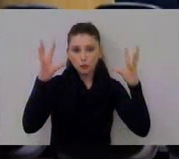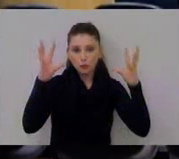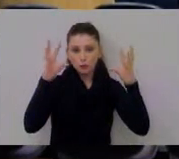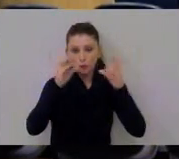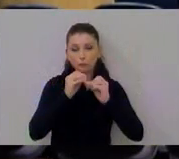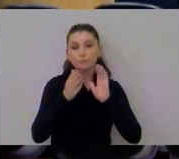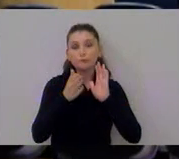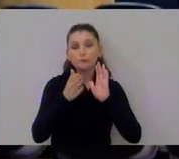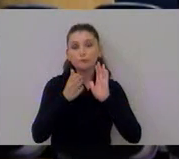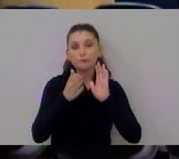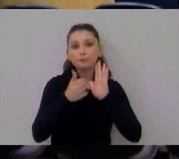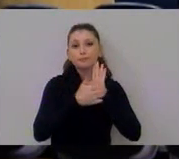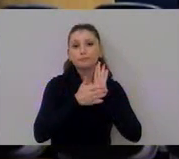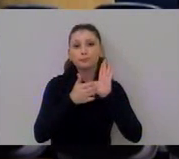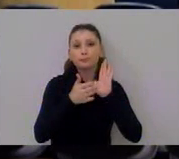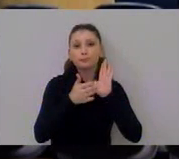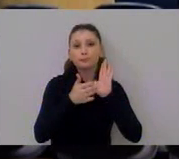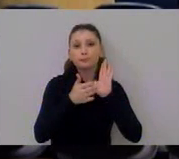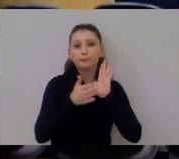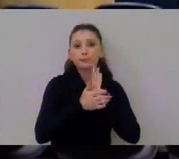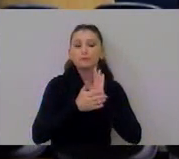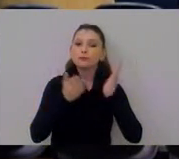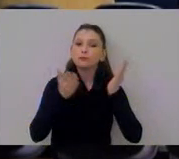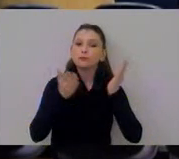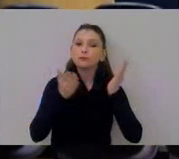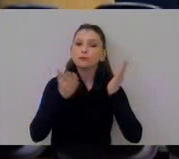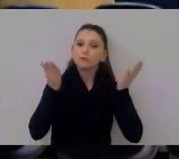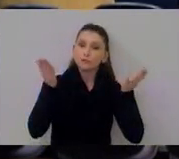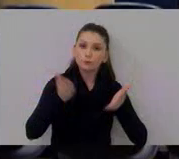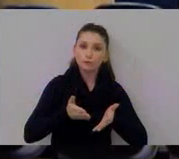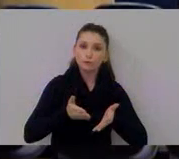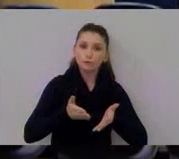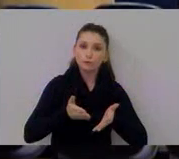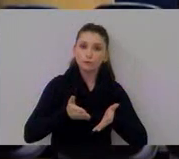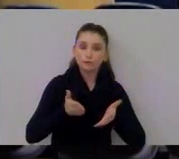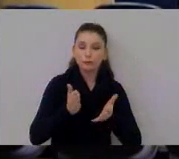proposições do grande expediente.